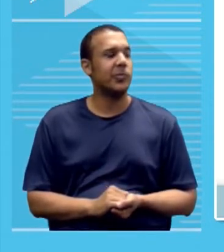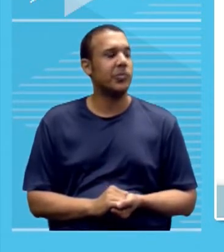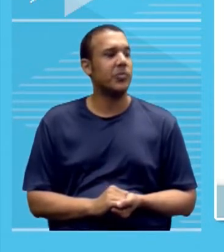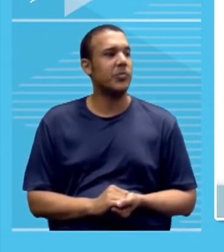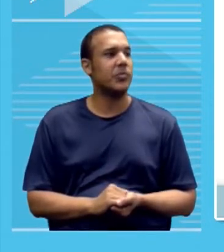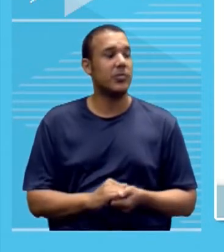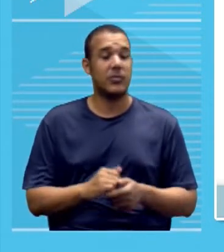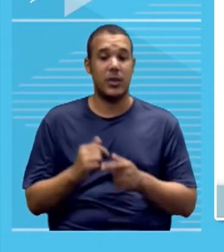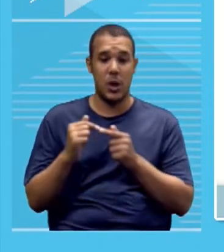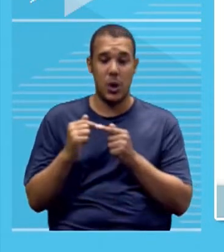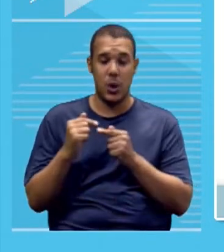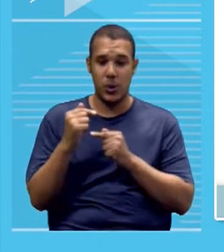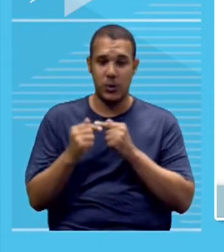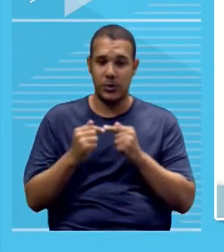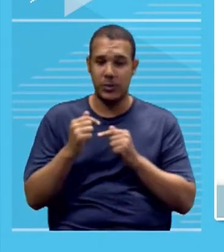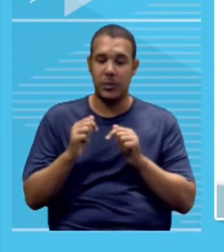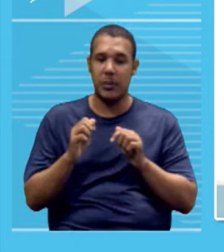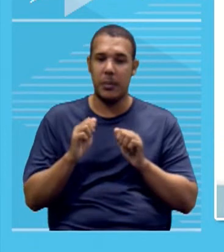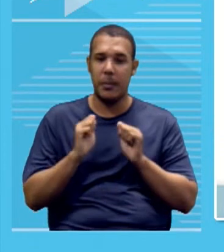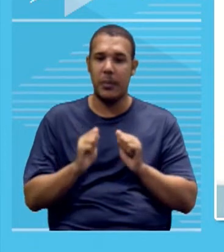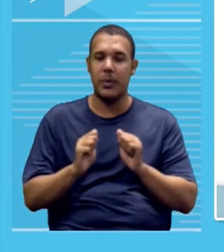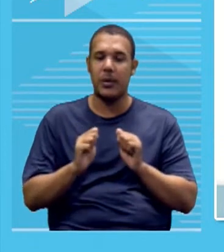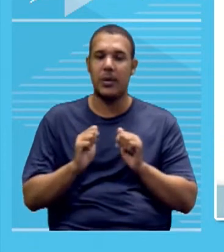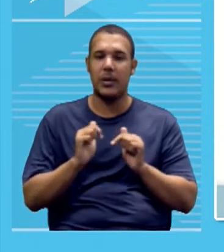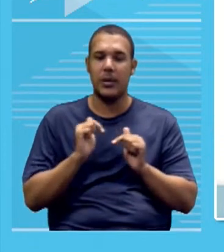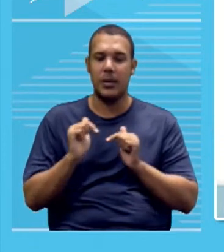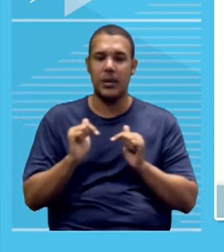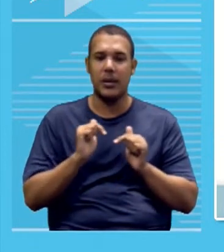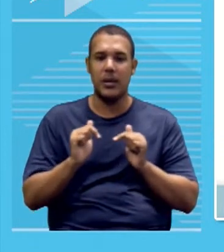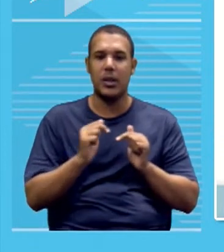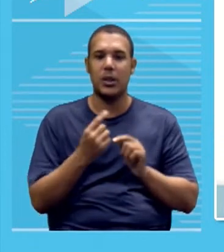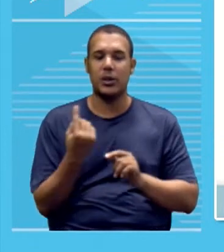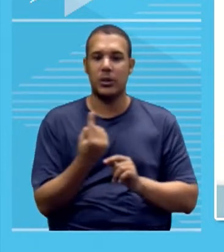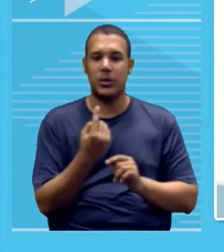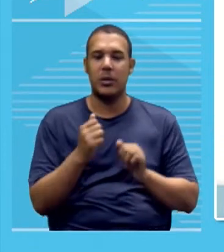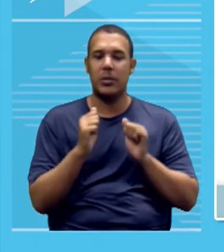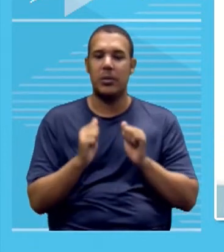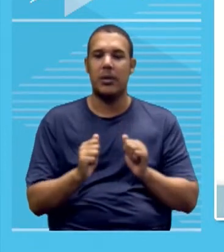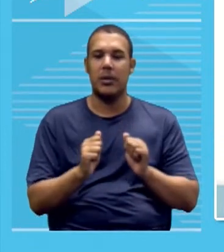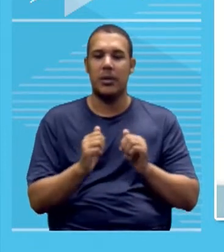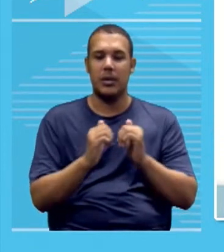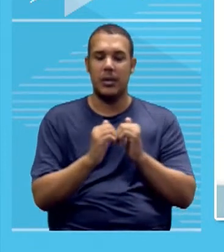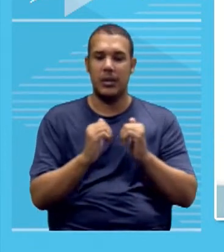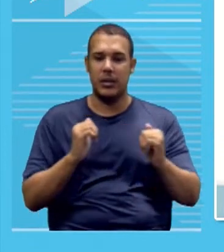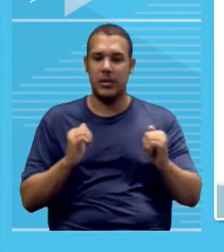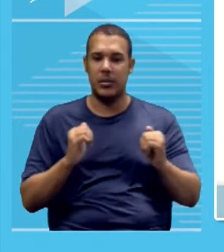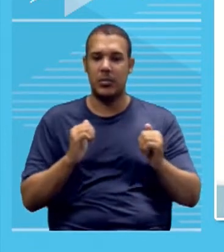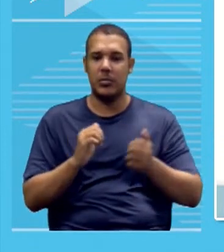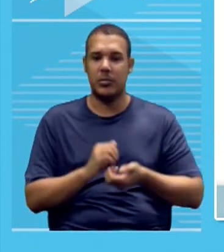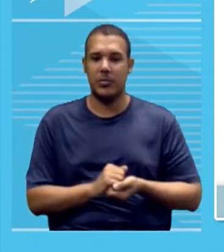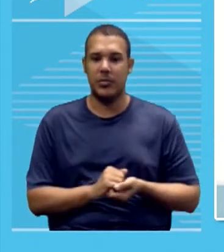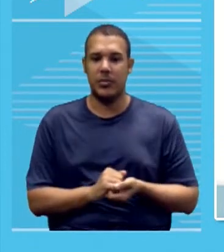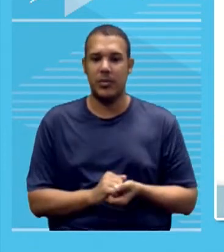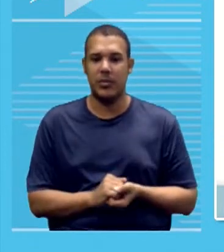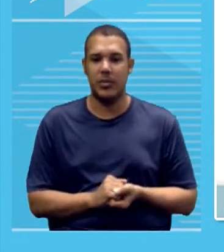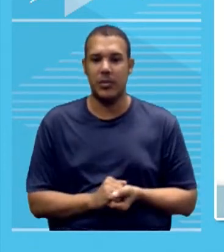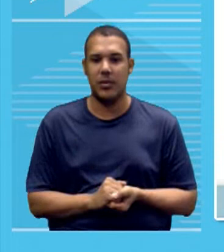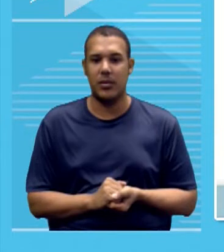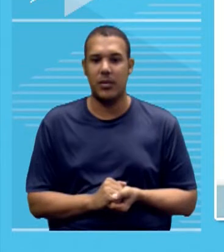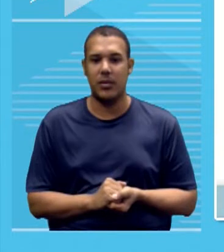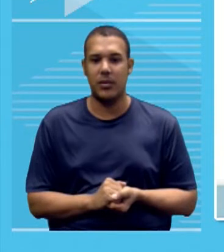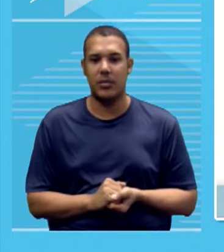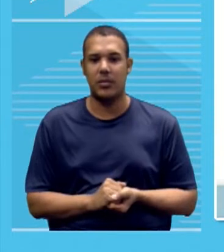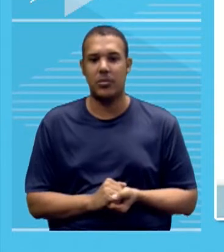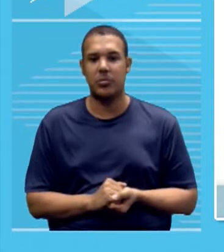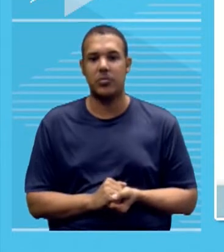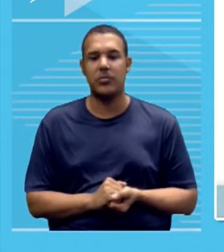E o resistor ele pode trabalhar, além de trabalhar sozinho, ele pode trabalhar separado. Quando eu trabalho com resistor